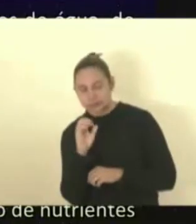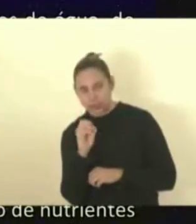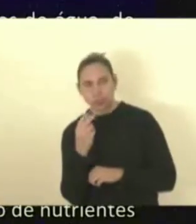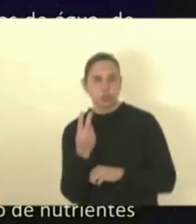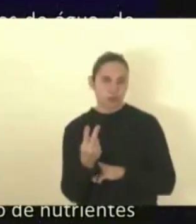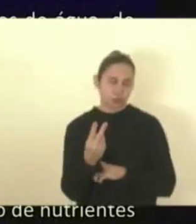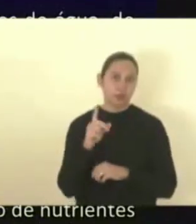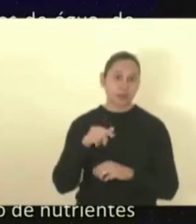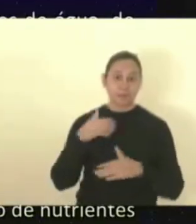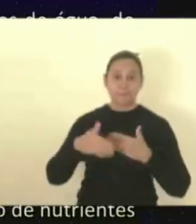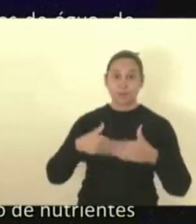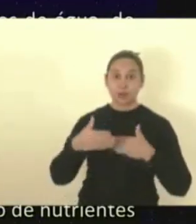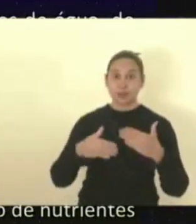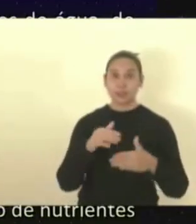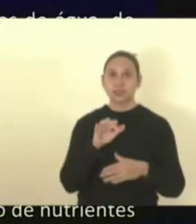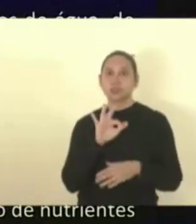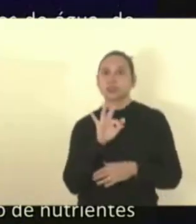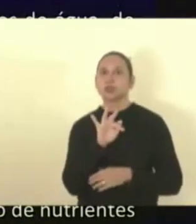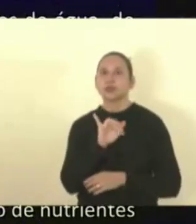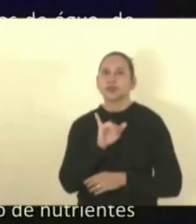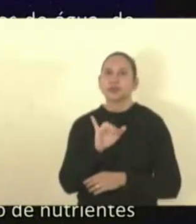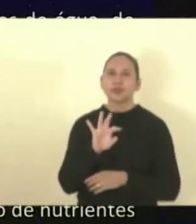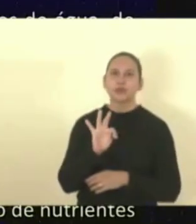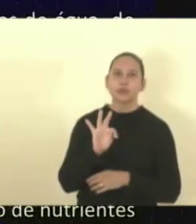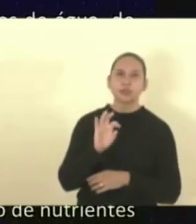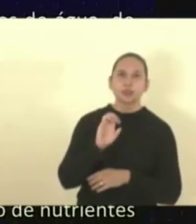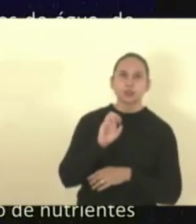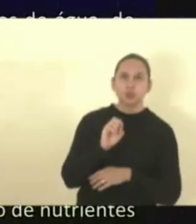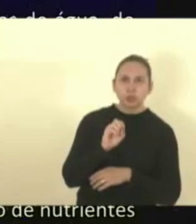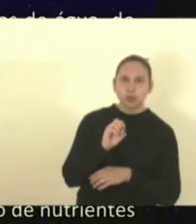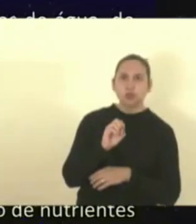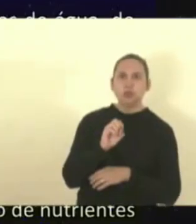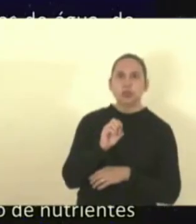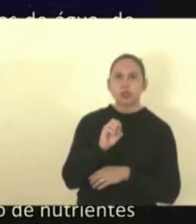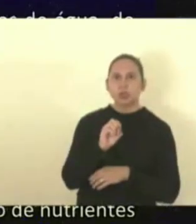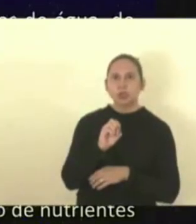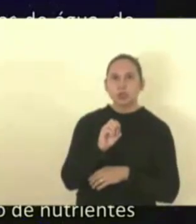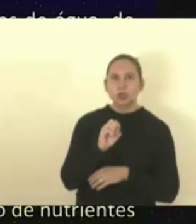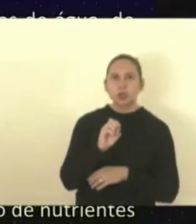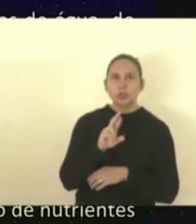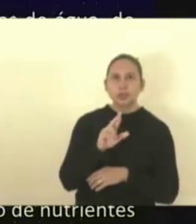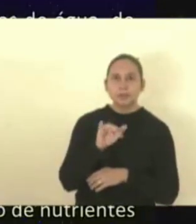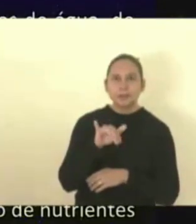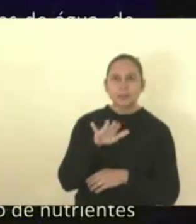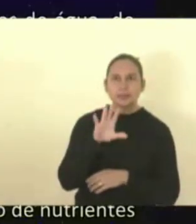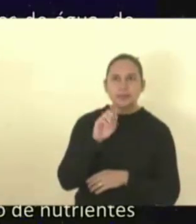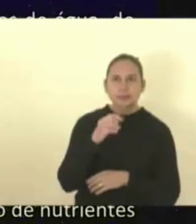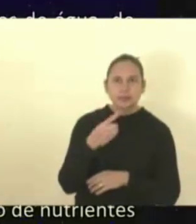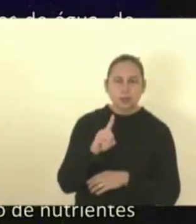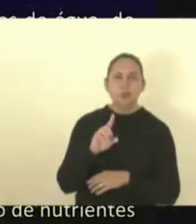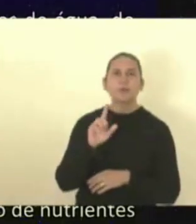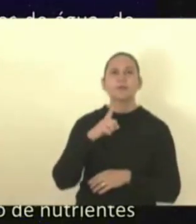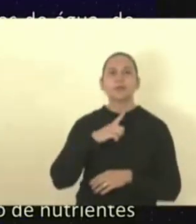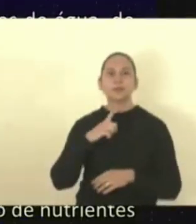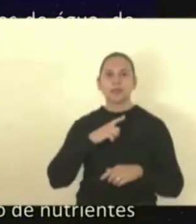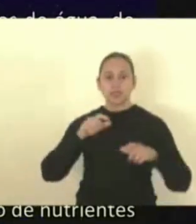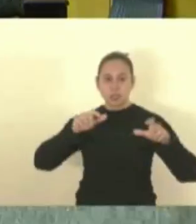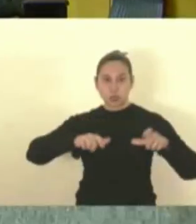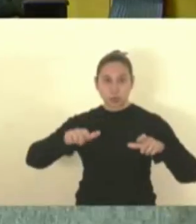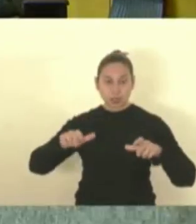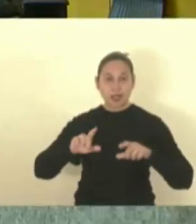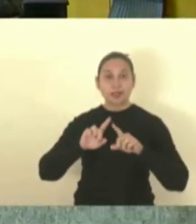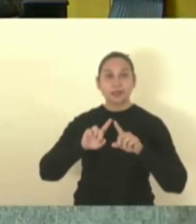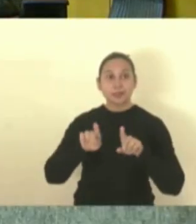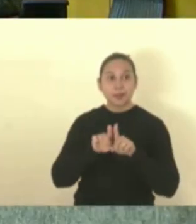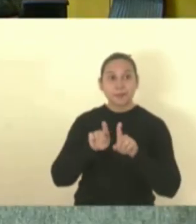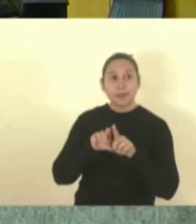processo chamado de fitorremediação. São áreas muito importantes em todas as paisagens, não só costeiras, mas mais interioranas,